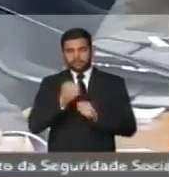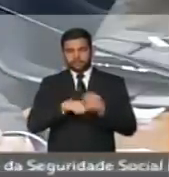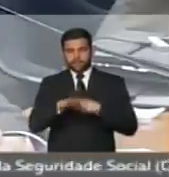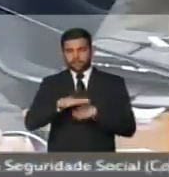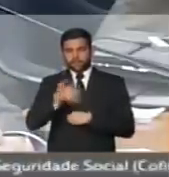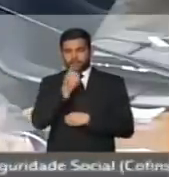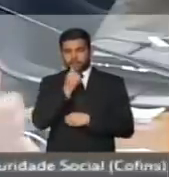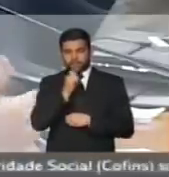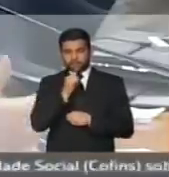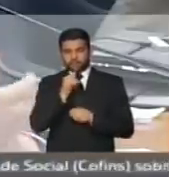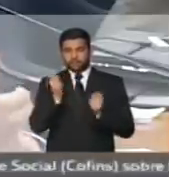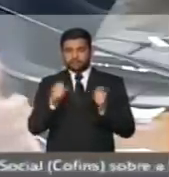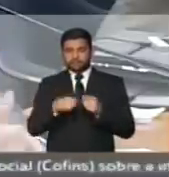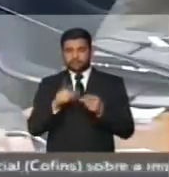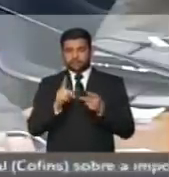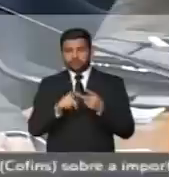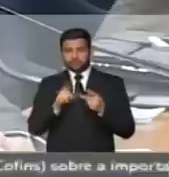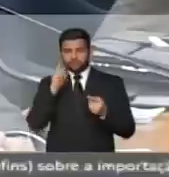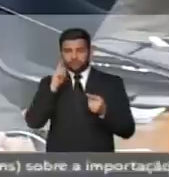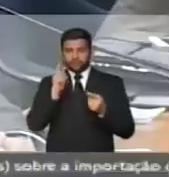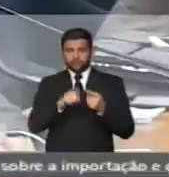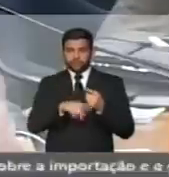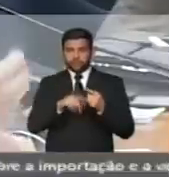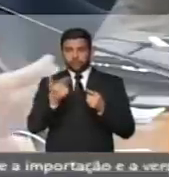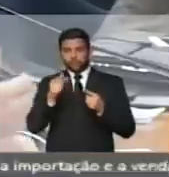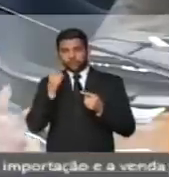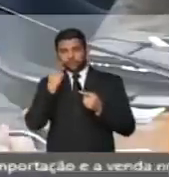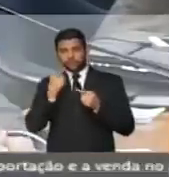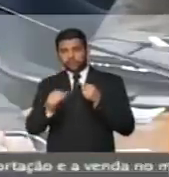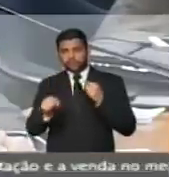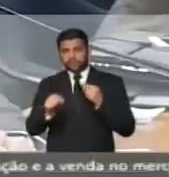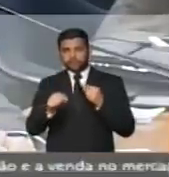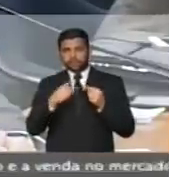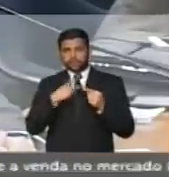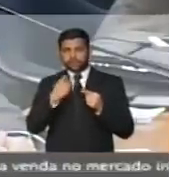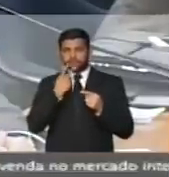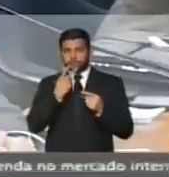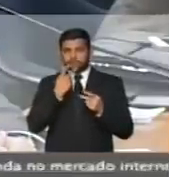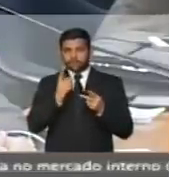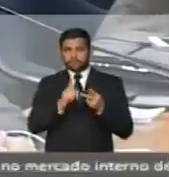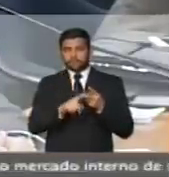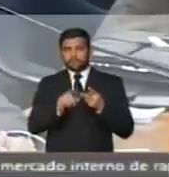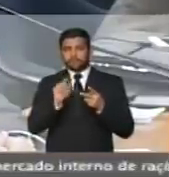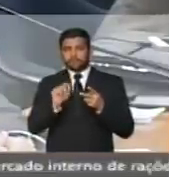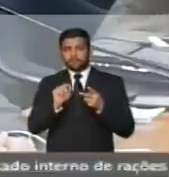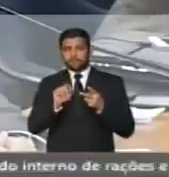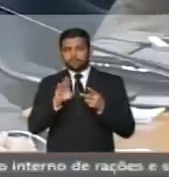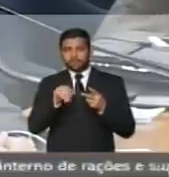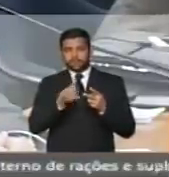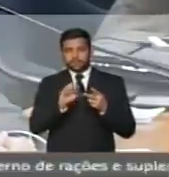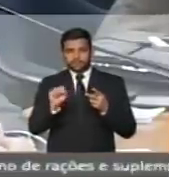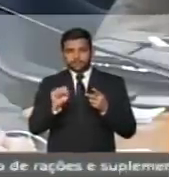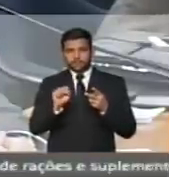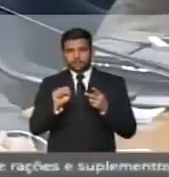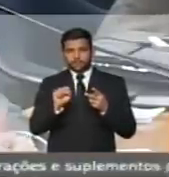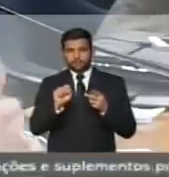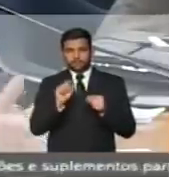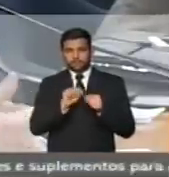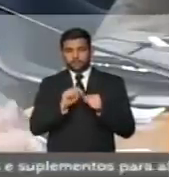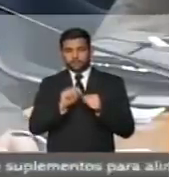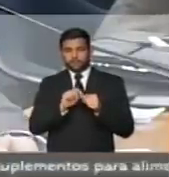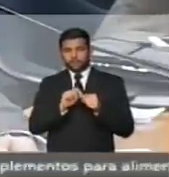energia, pode concordar ou discordar, eu gostaria que tecesse comentários, de que o BNDES foi